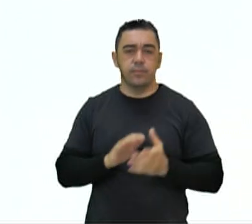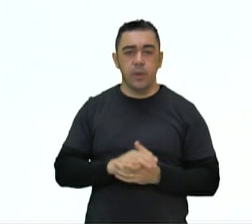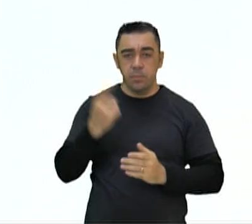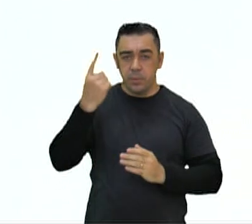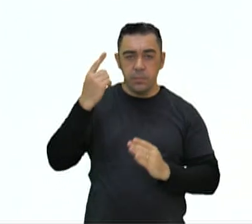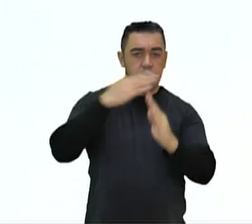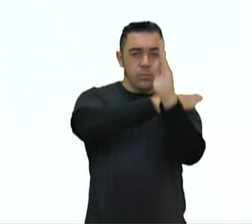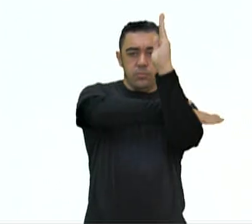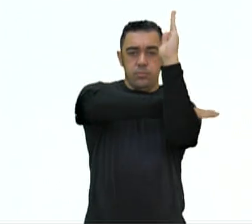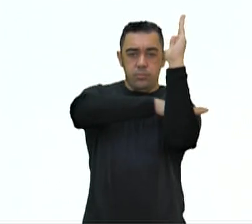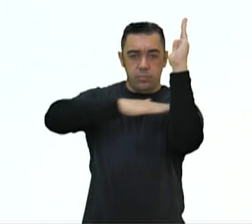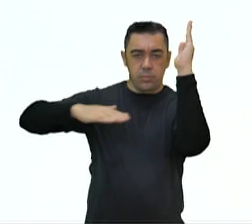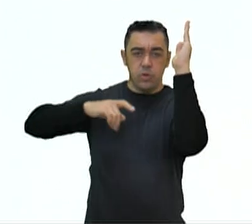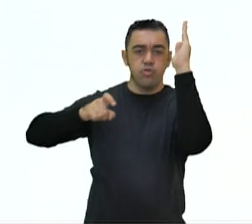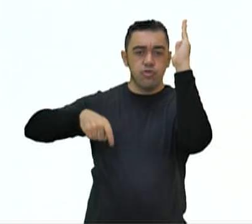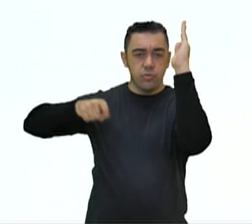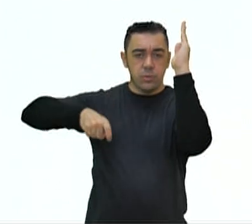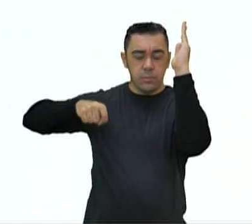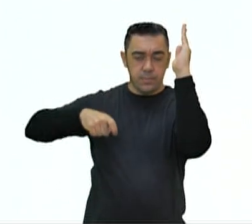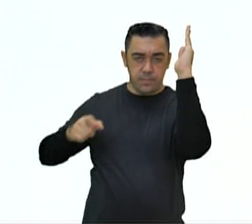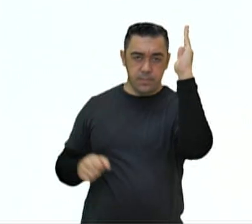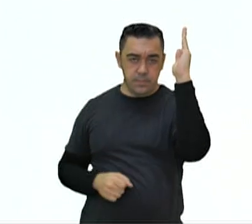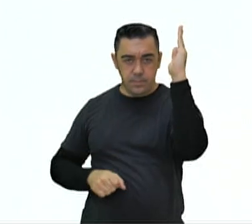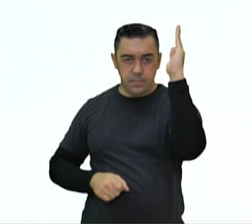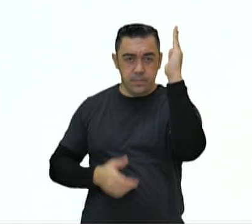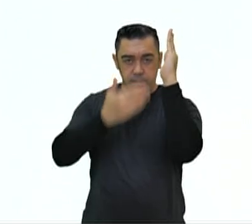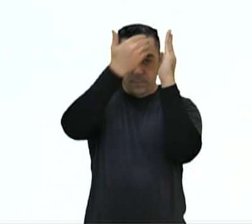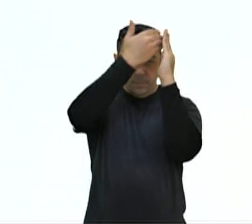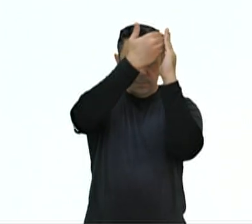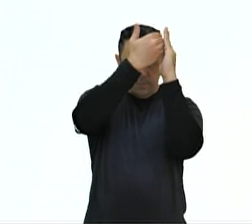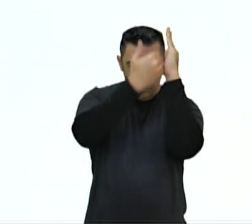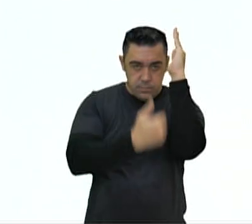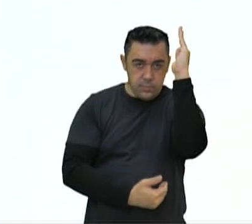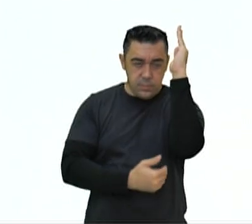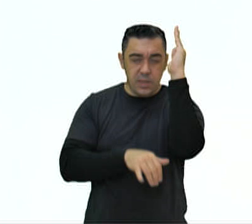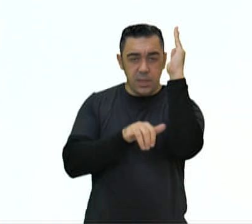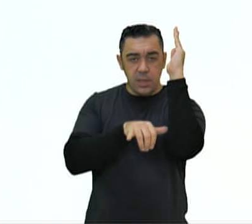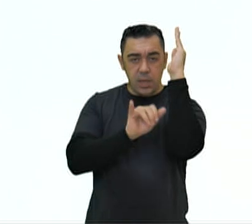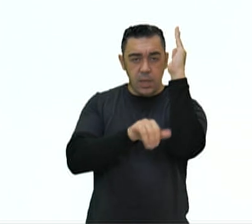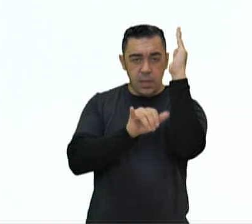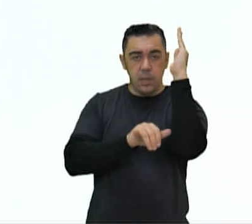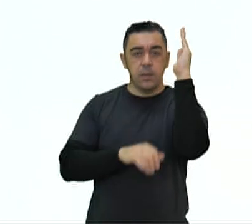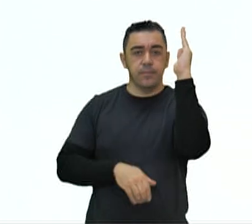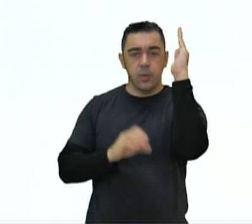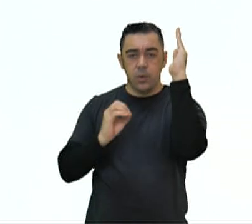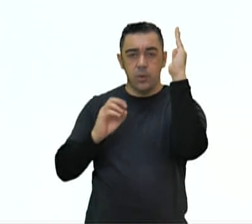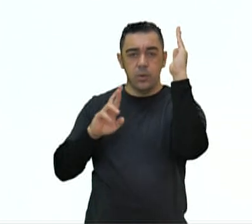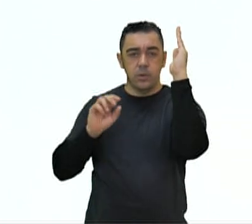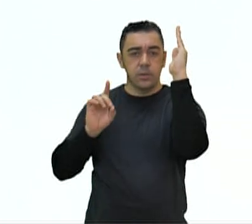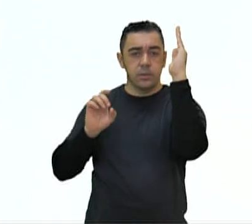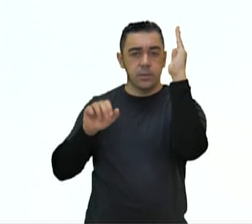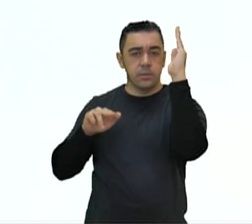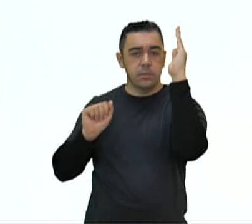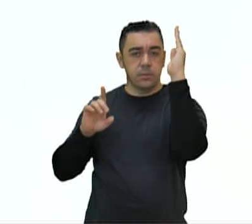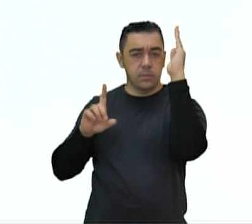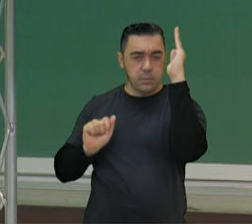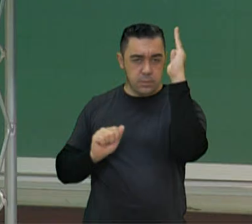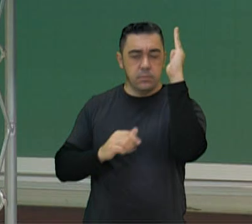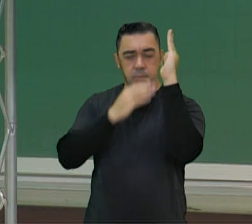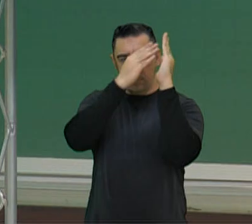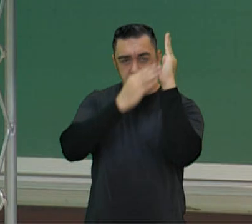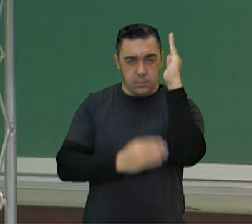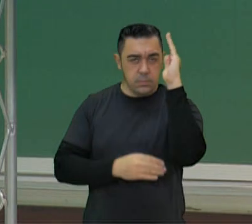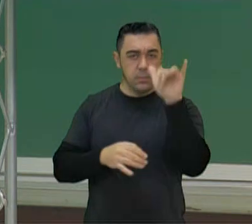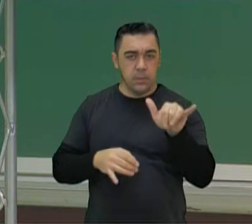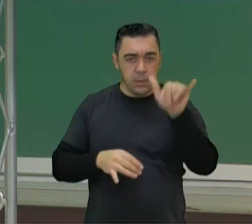abscissa, que seria o x. Enquanto o segundo número é a ordenada do ponto, que seria